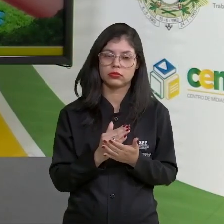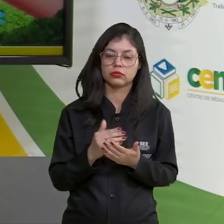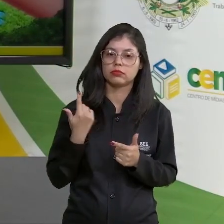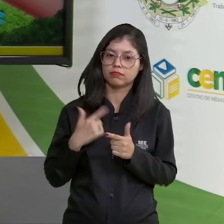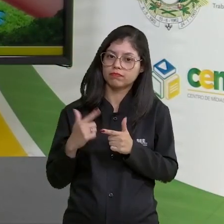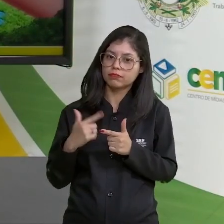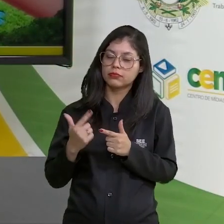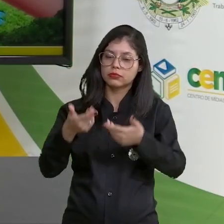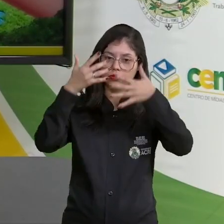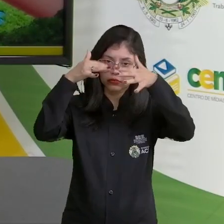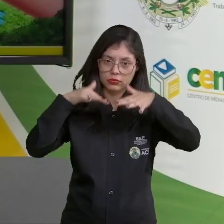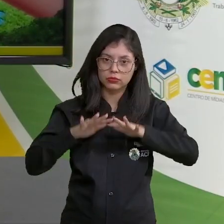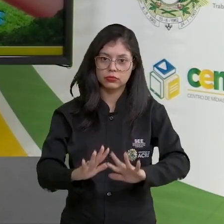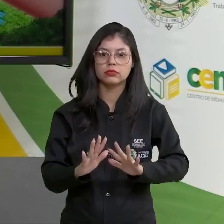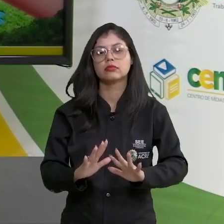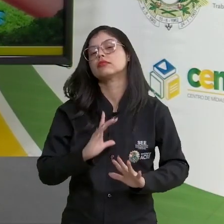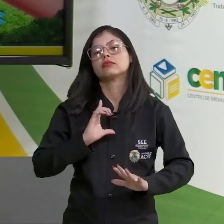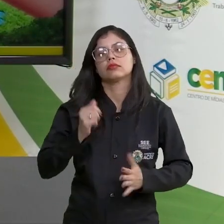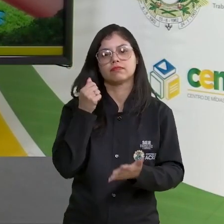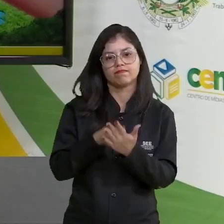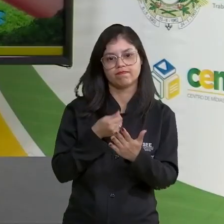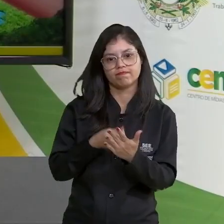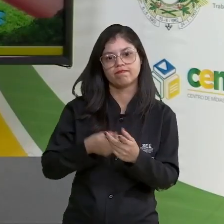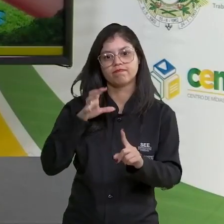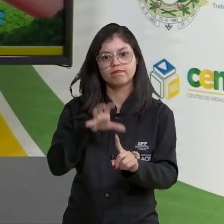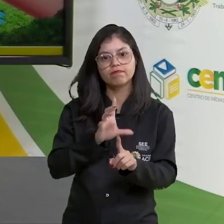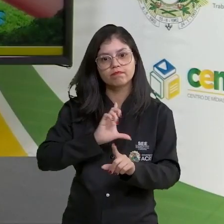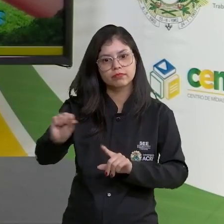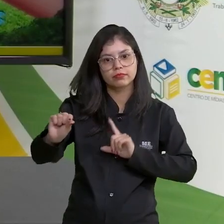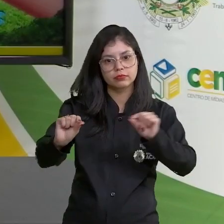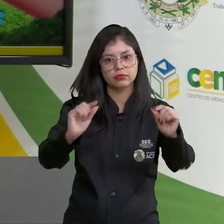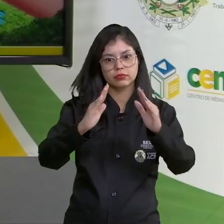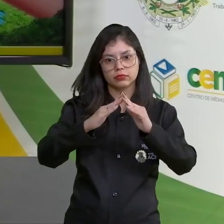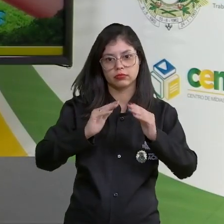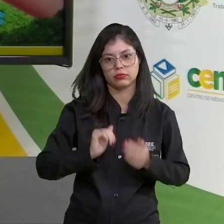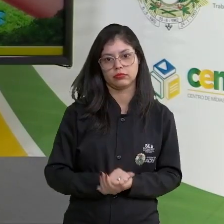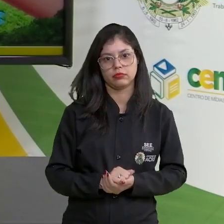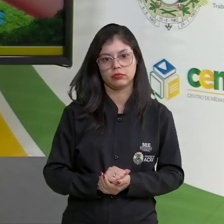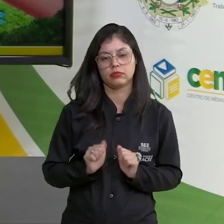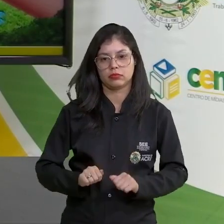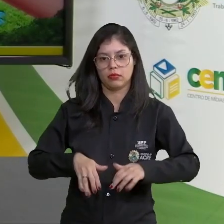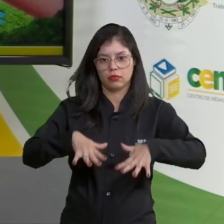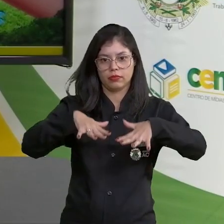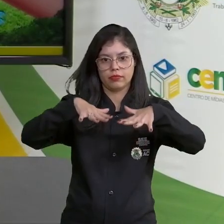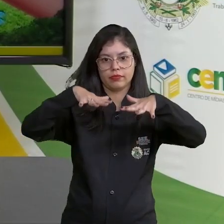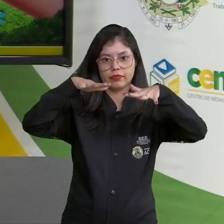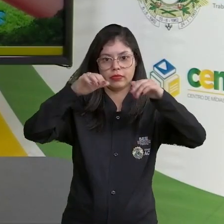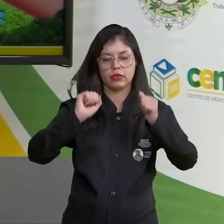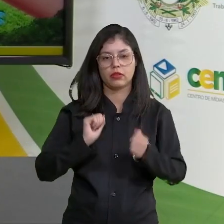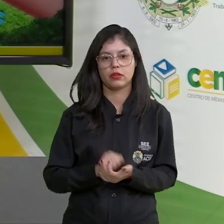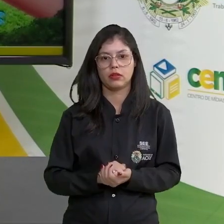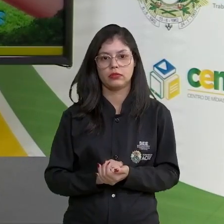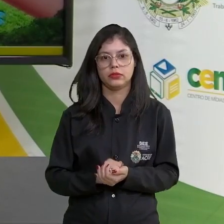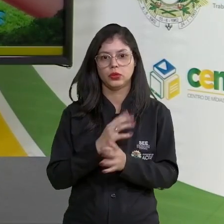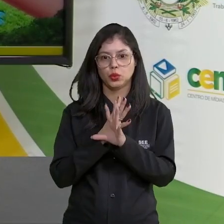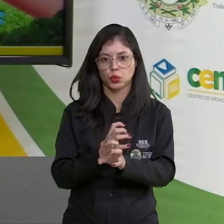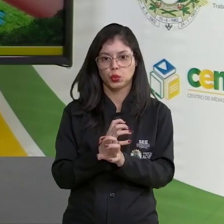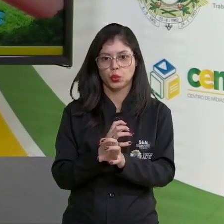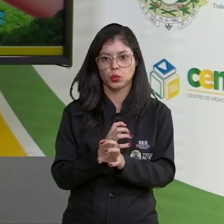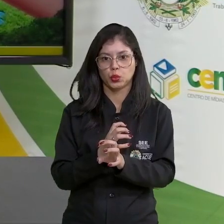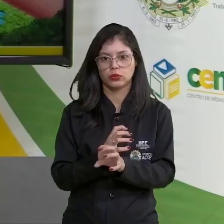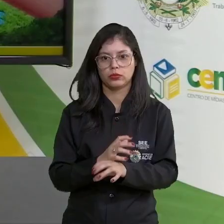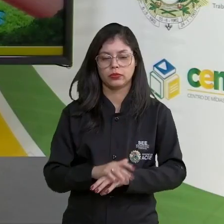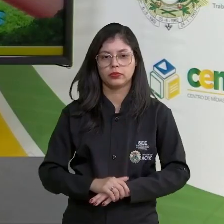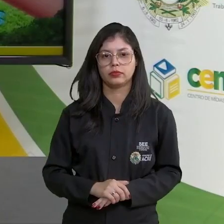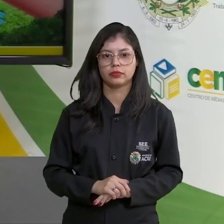natural, que foram forçados a sair das suas casas. Por exemplo, uma alagação intensa, uma seca, né,